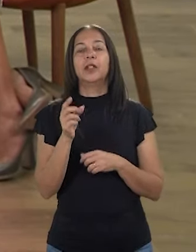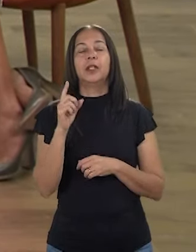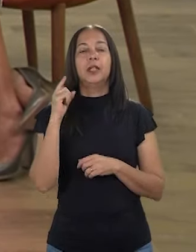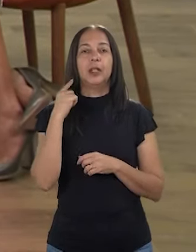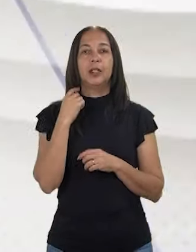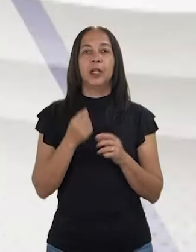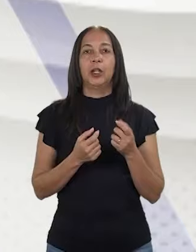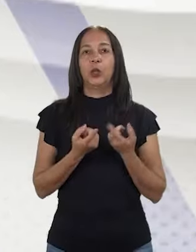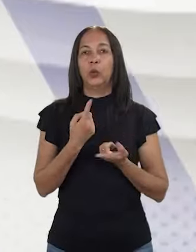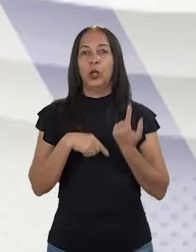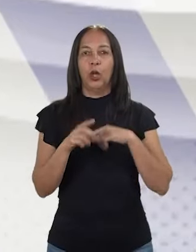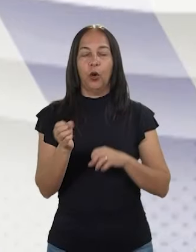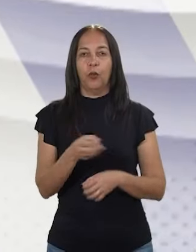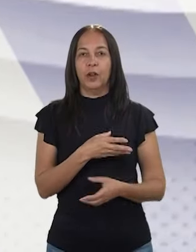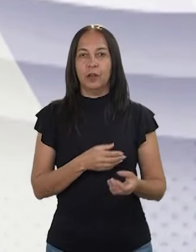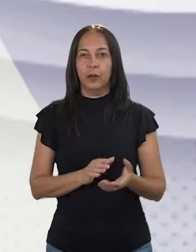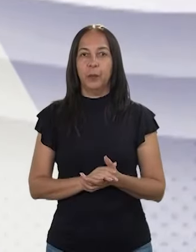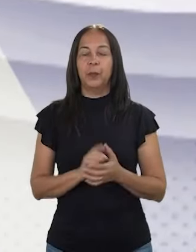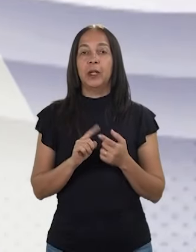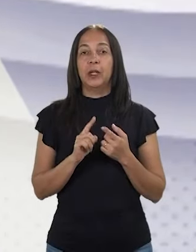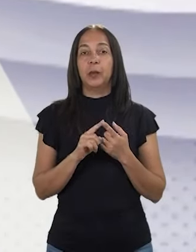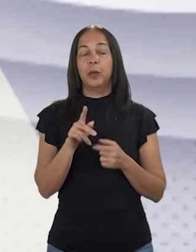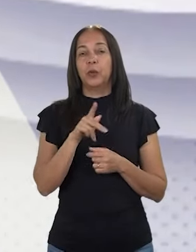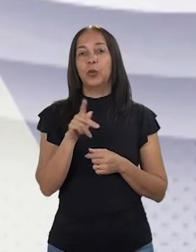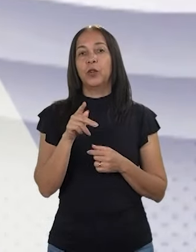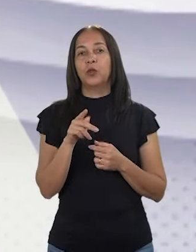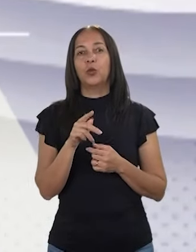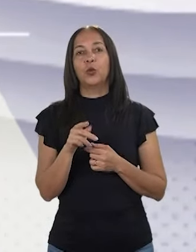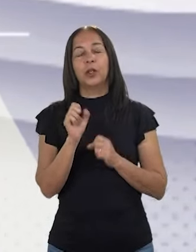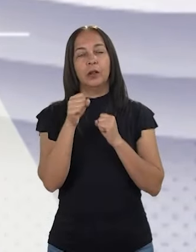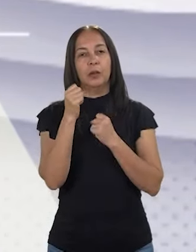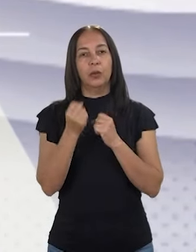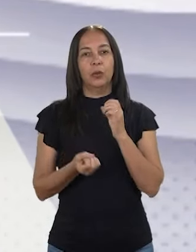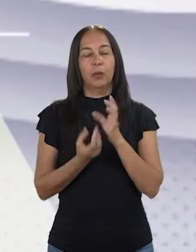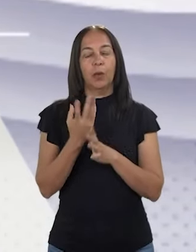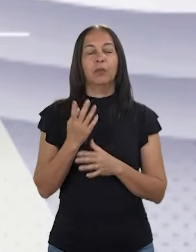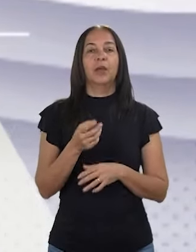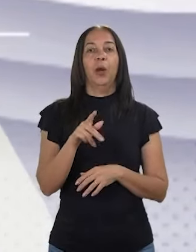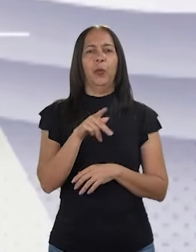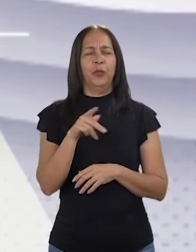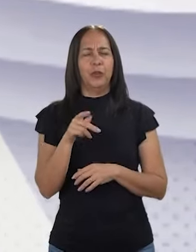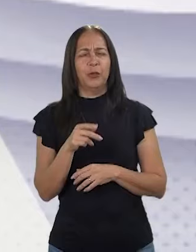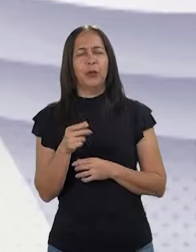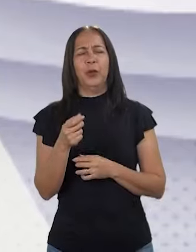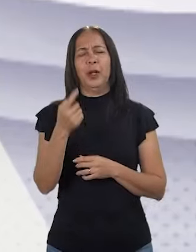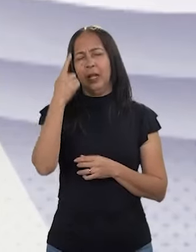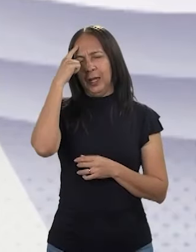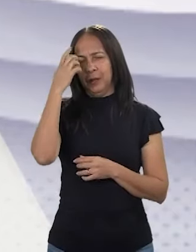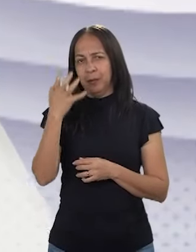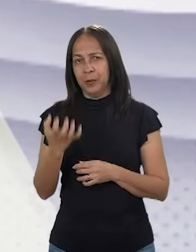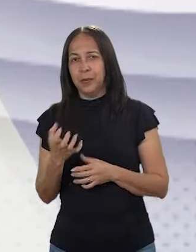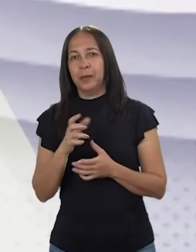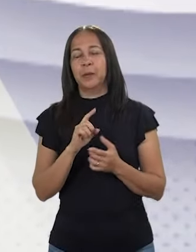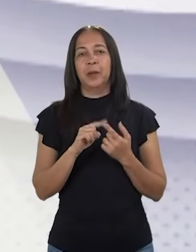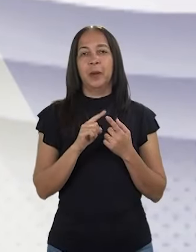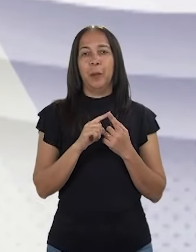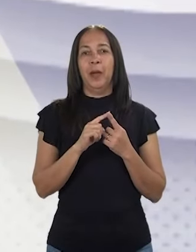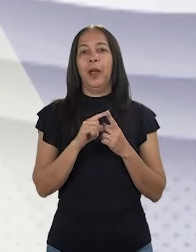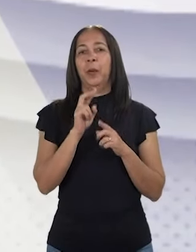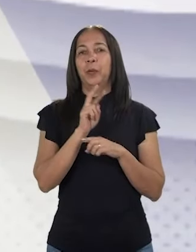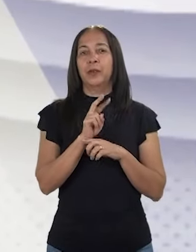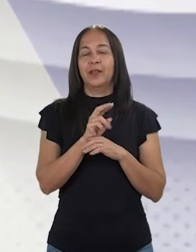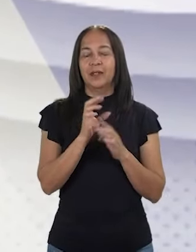direito e inovação também professora colaboradora do programa de indústrias criativas sou consultora na área de proteção de dados Inteligência Artificial lá e muitas